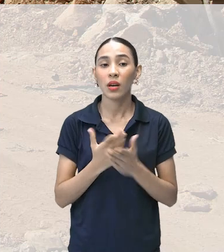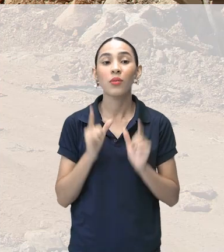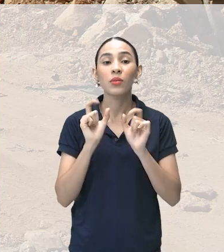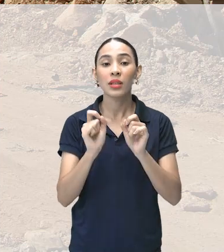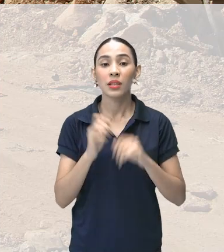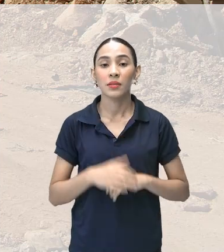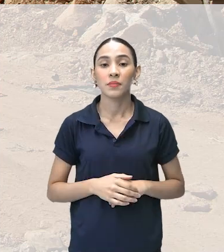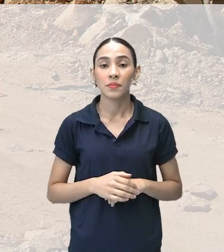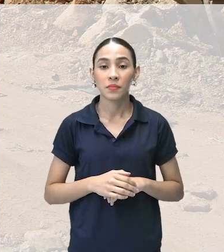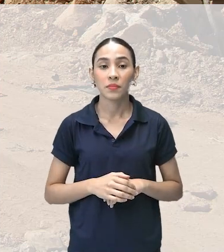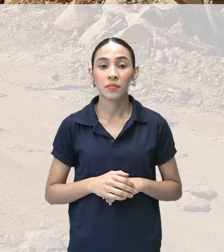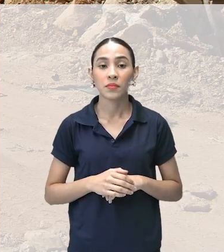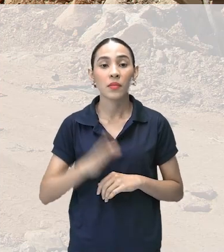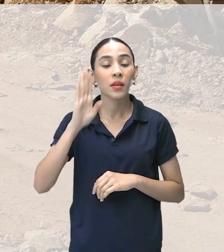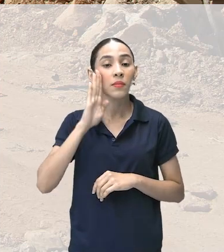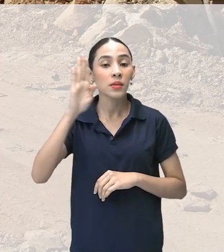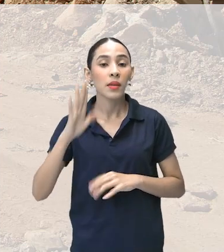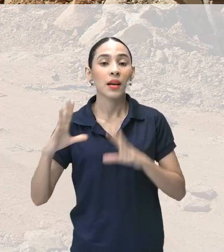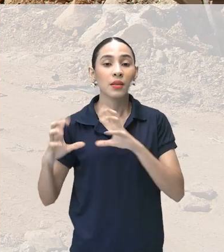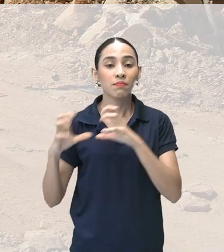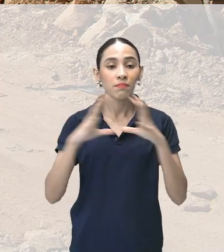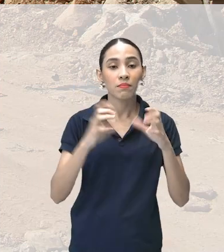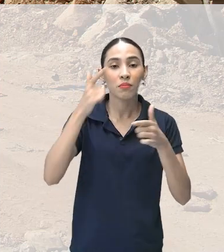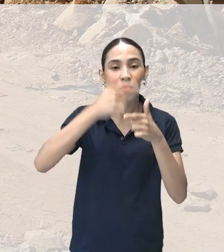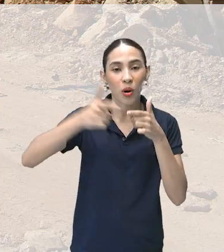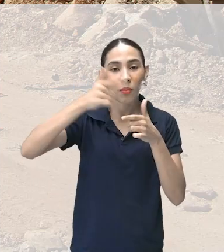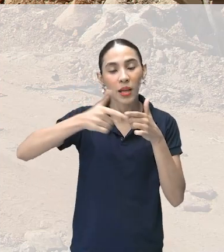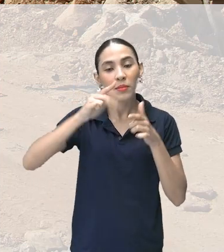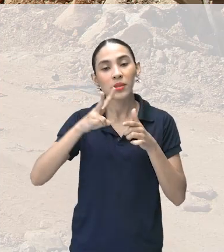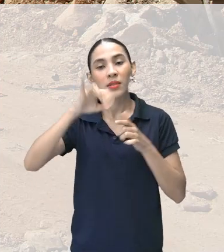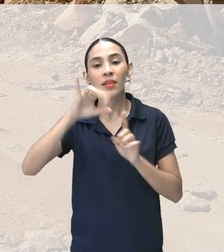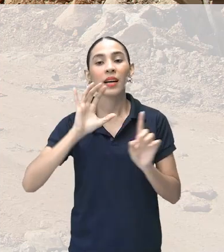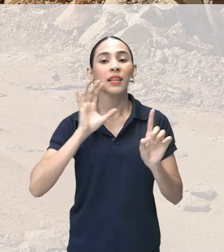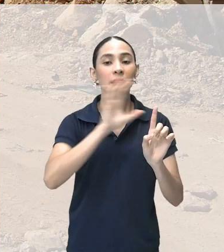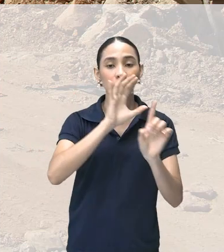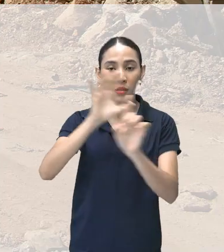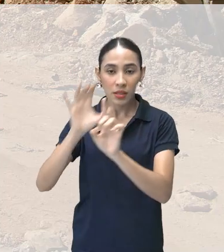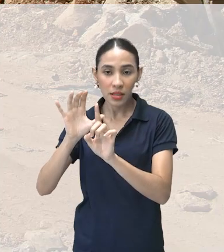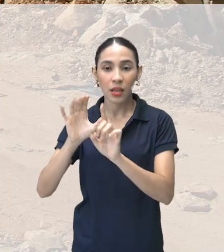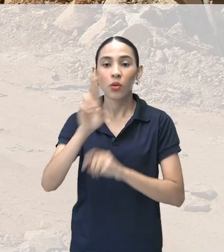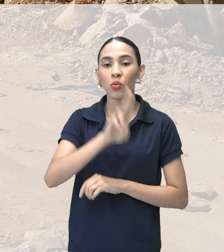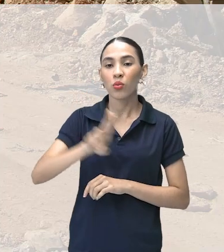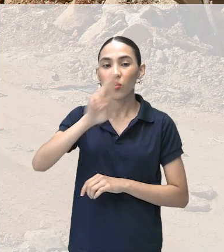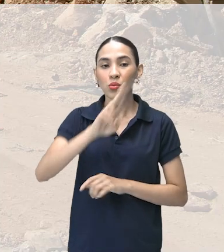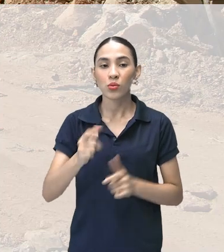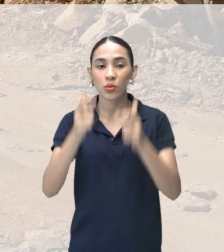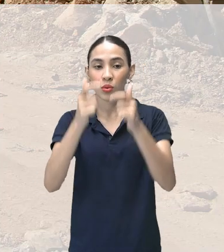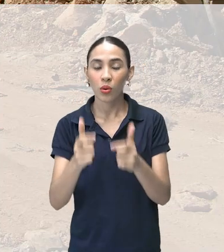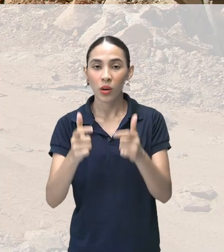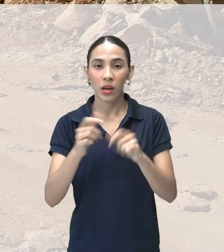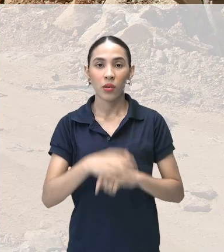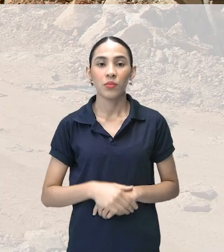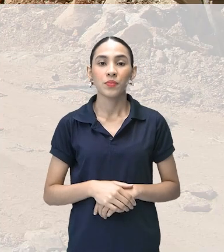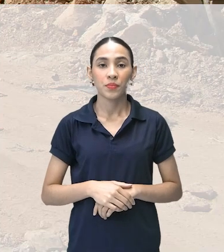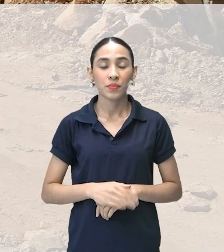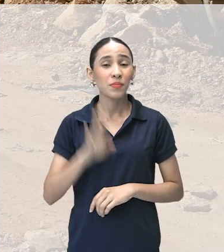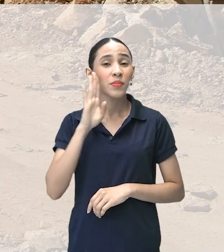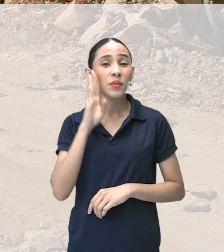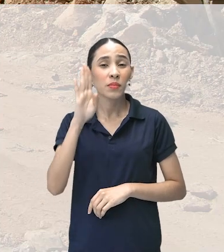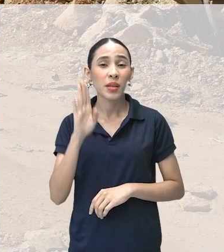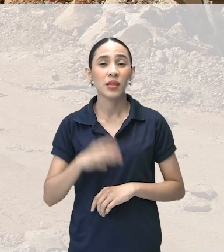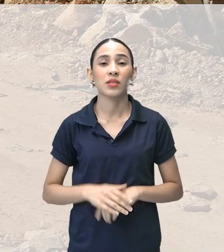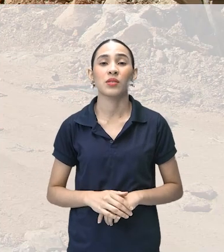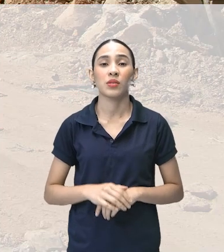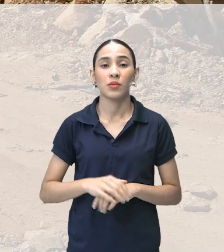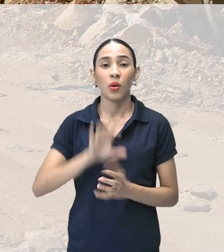aí sobre os principais conflitos, tá, que acabam impactando o uso do território, principalmente